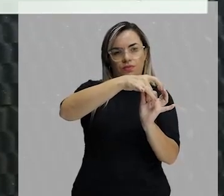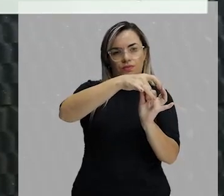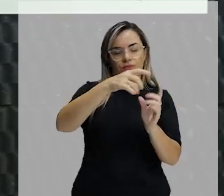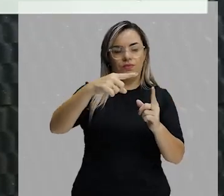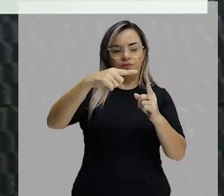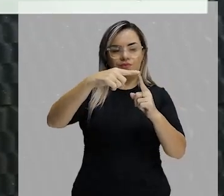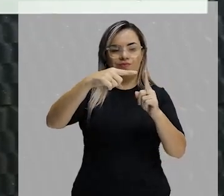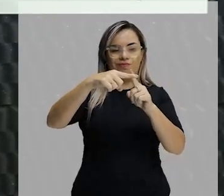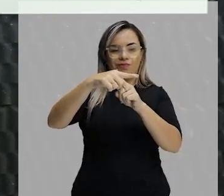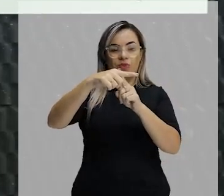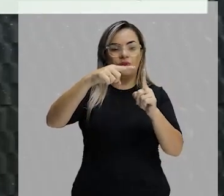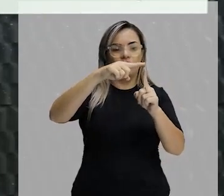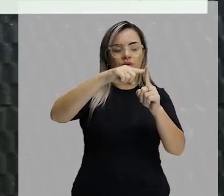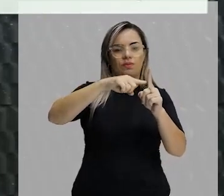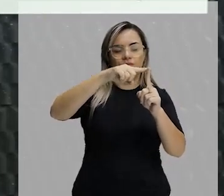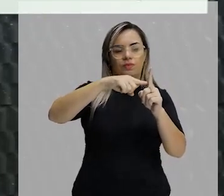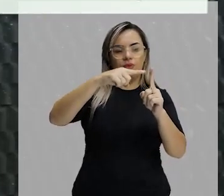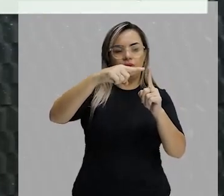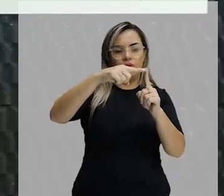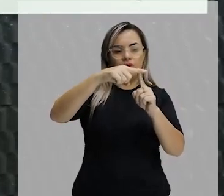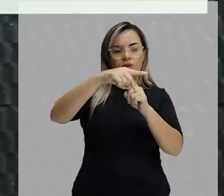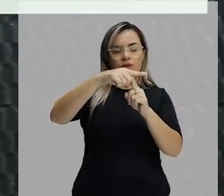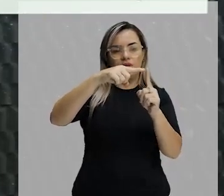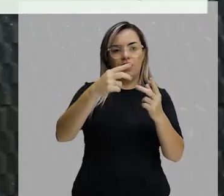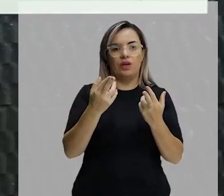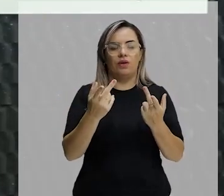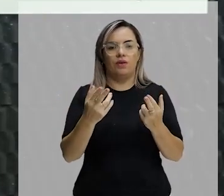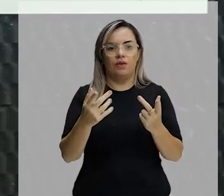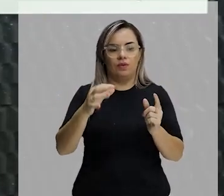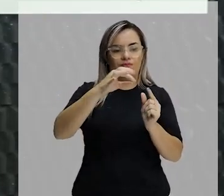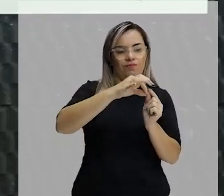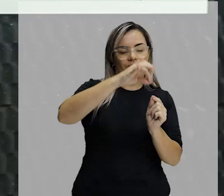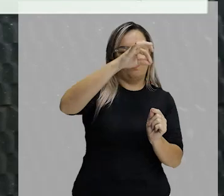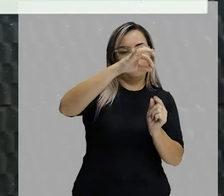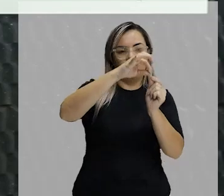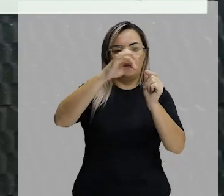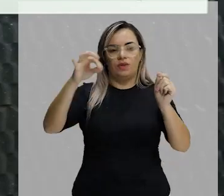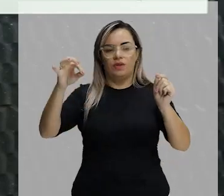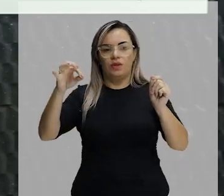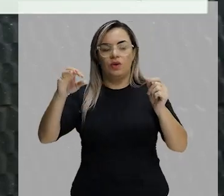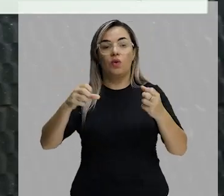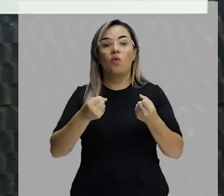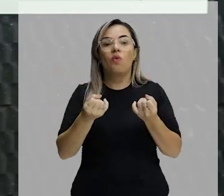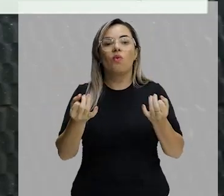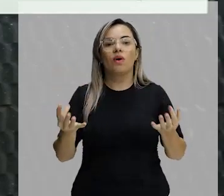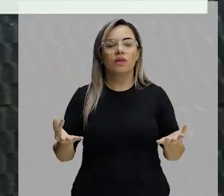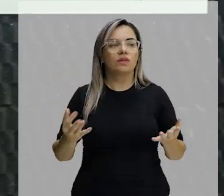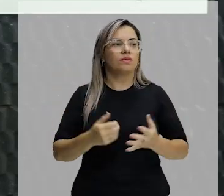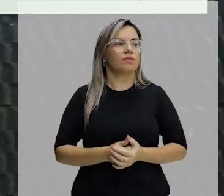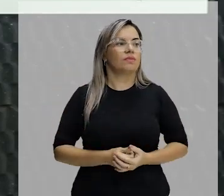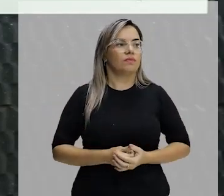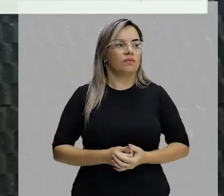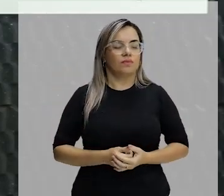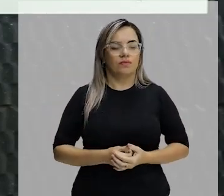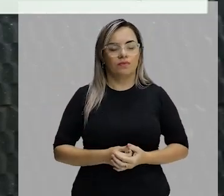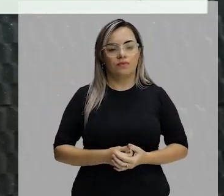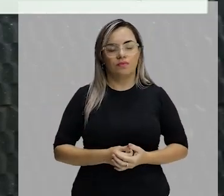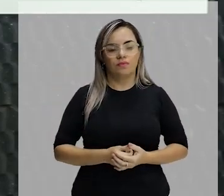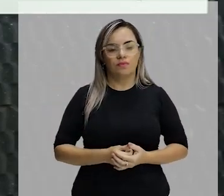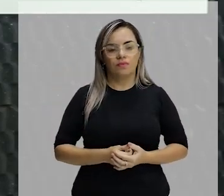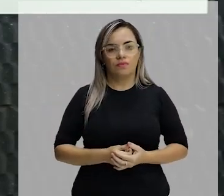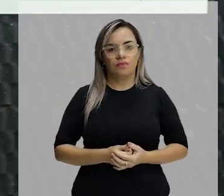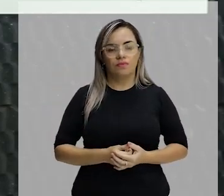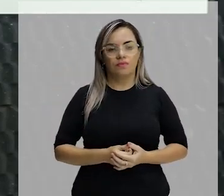né? Que todas as arestas são iguais. Então, você percebe também que tem 1, 2, 3, 4, 5,